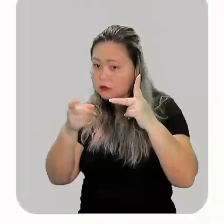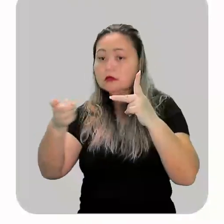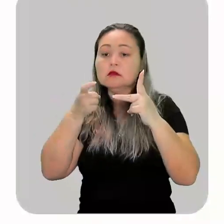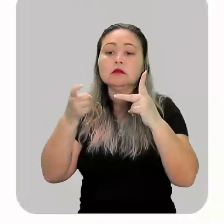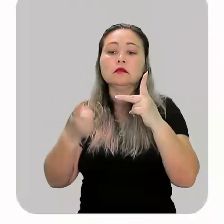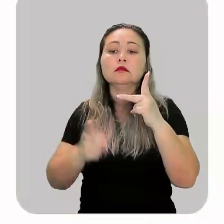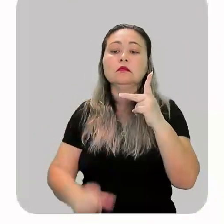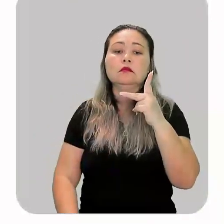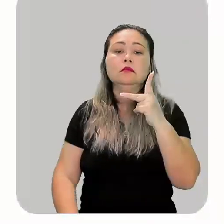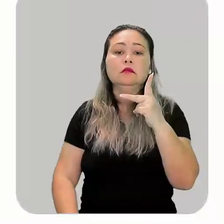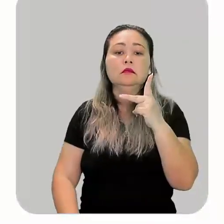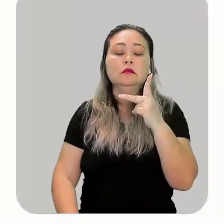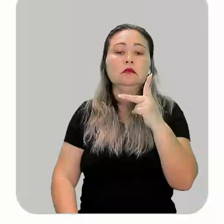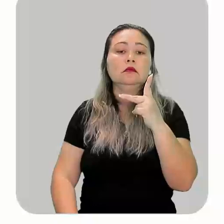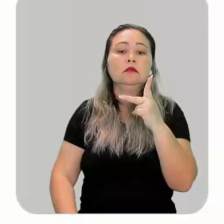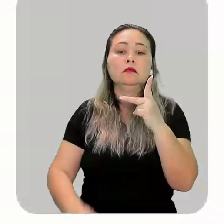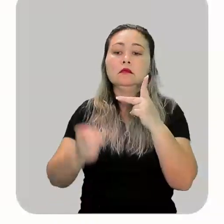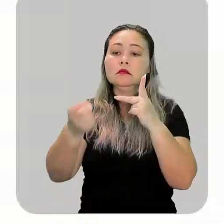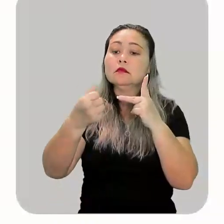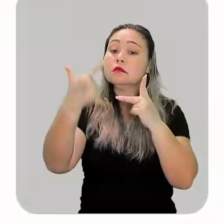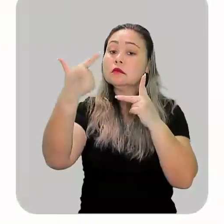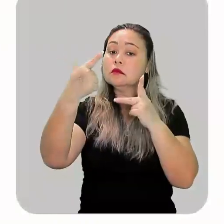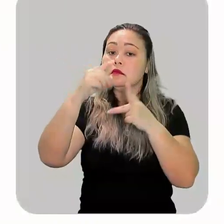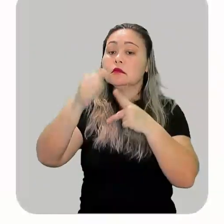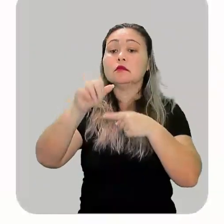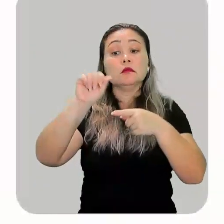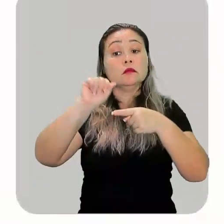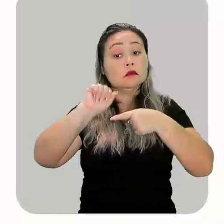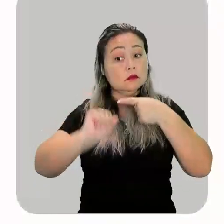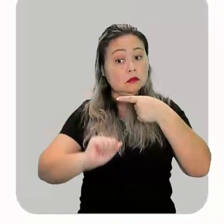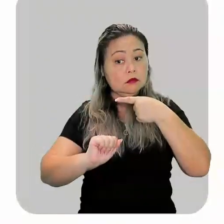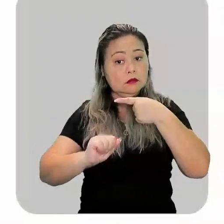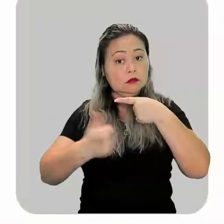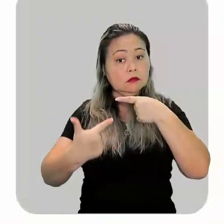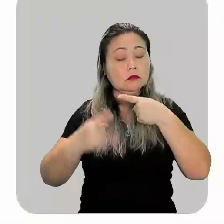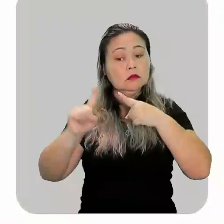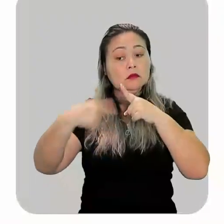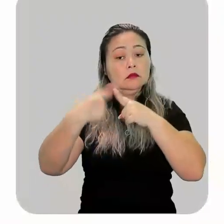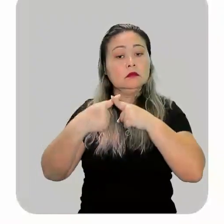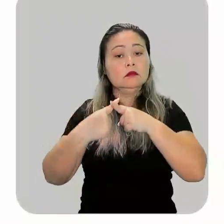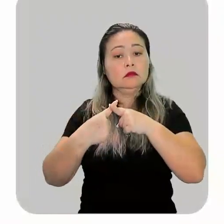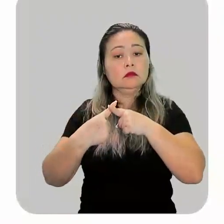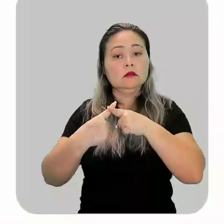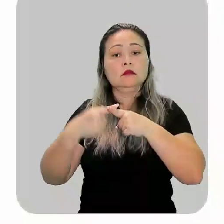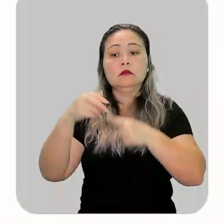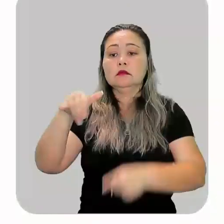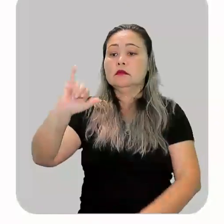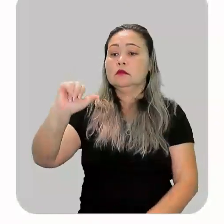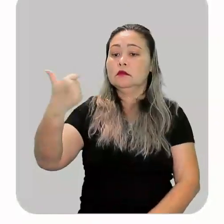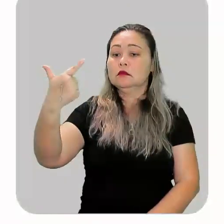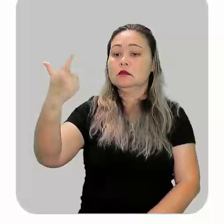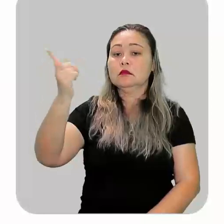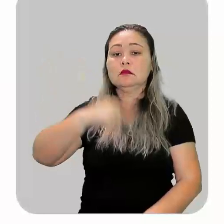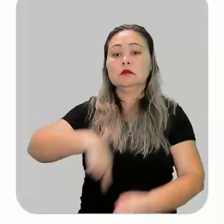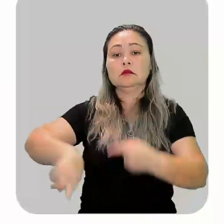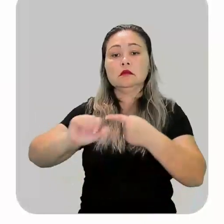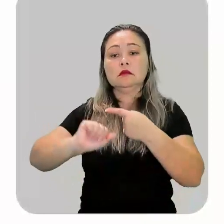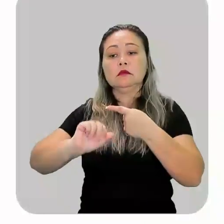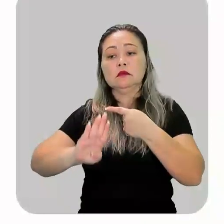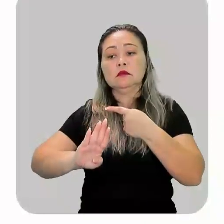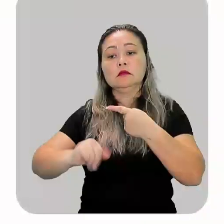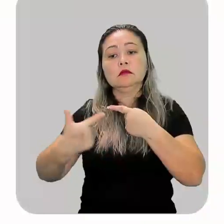gente tem uma equação do tipo x² sobre A² mais y²